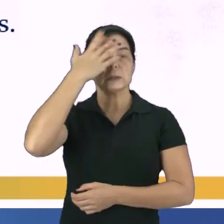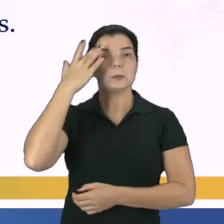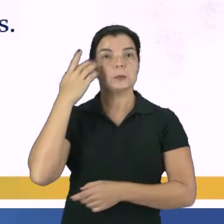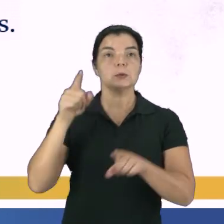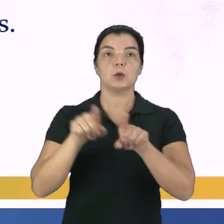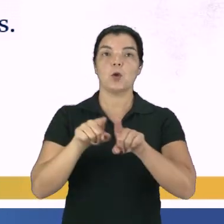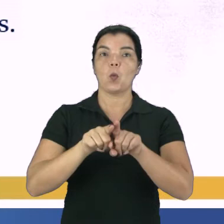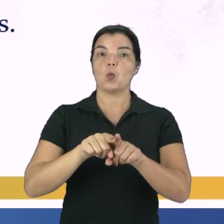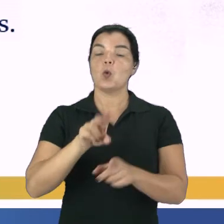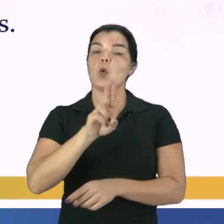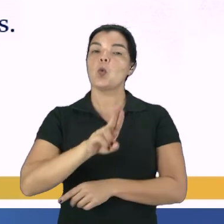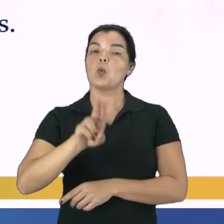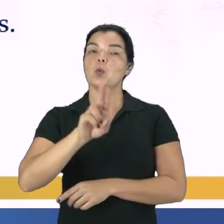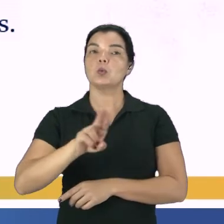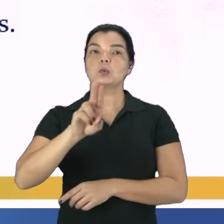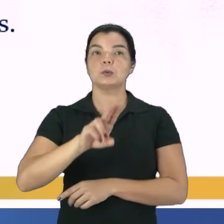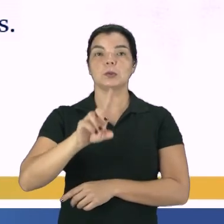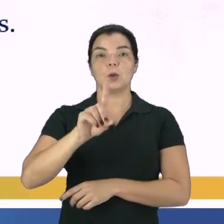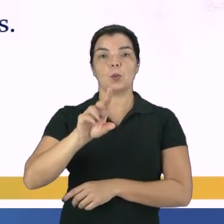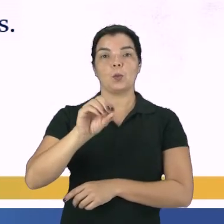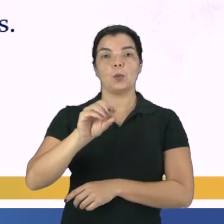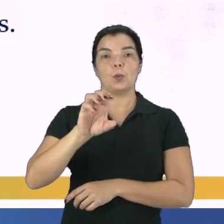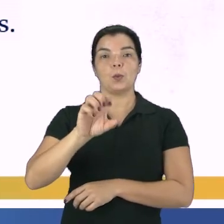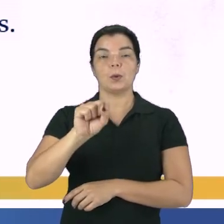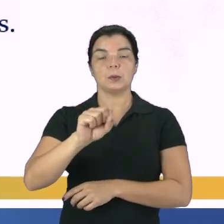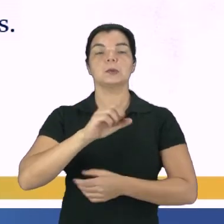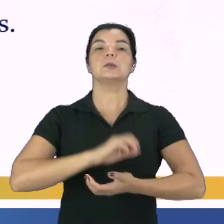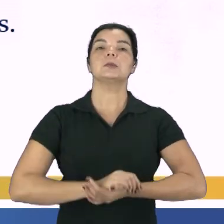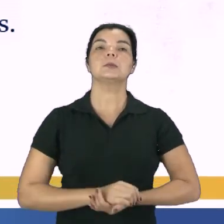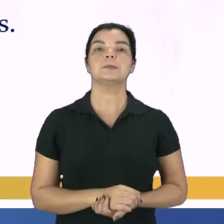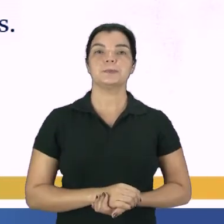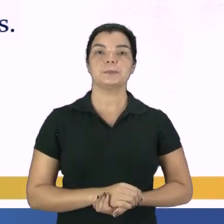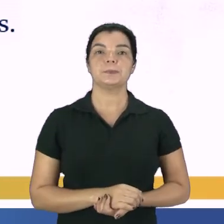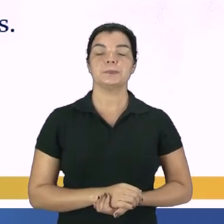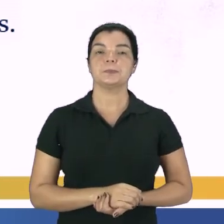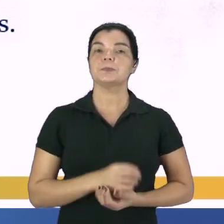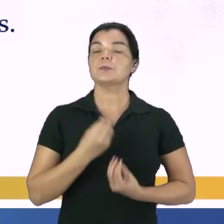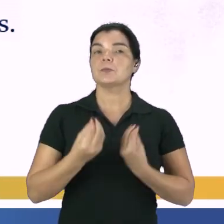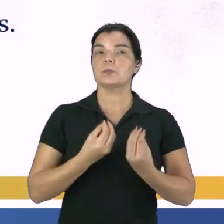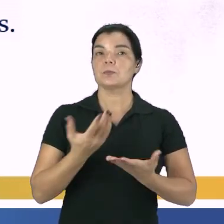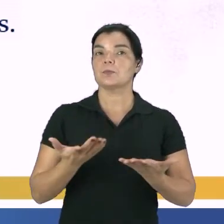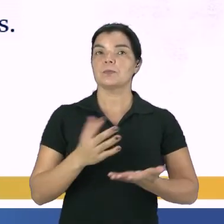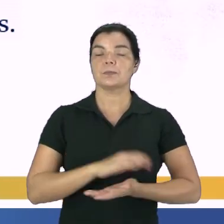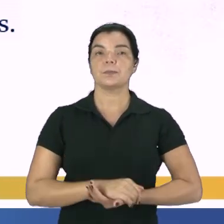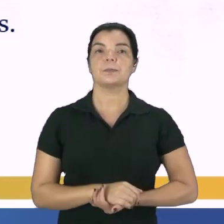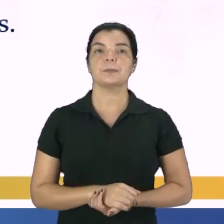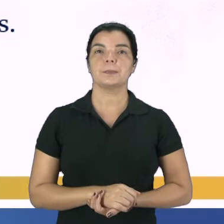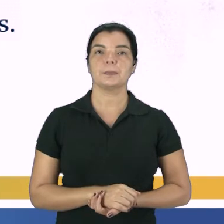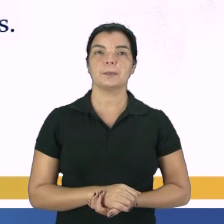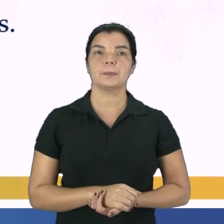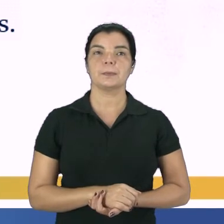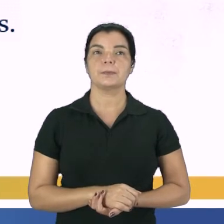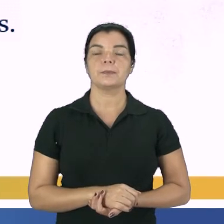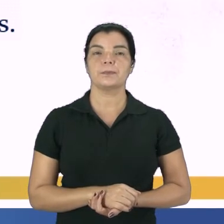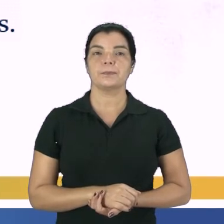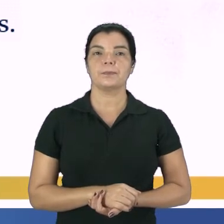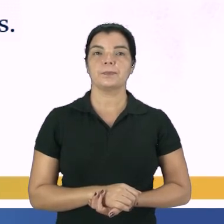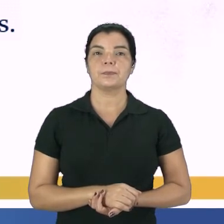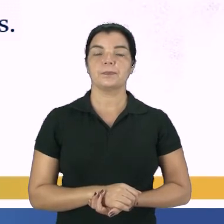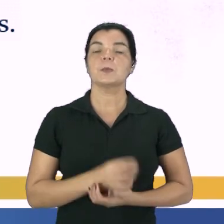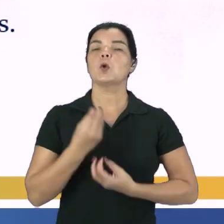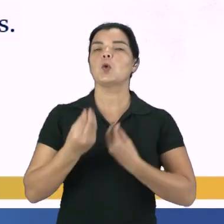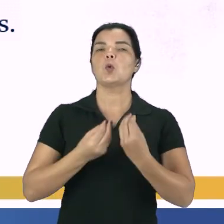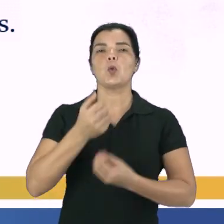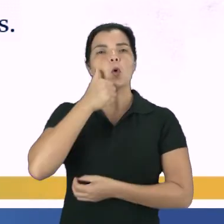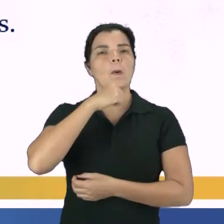o does, seguindo ainda as regras do simple present. Então, what does your mother look like? Como